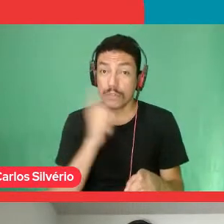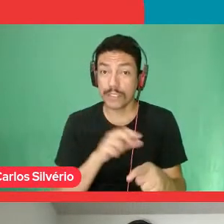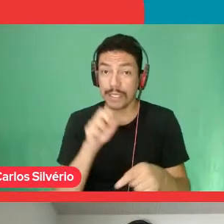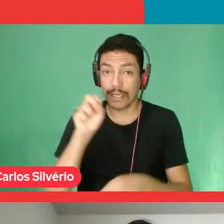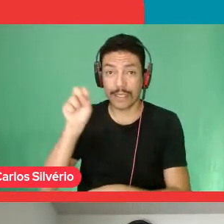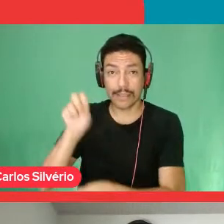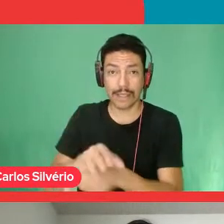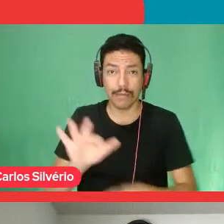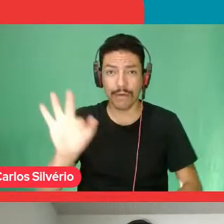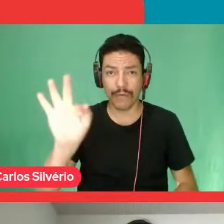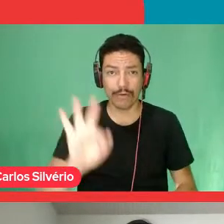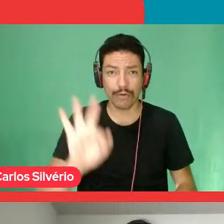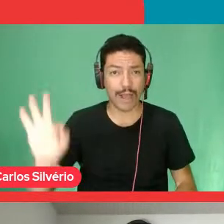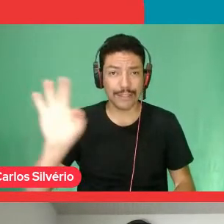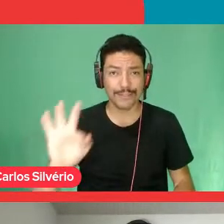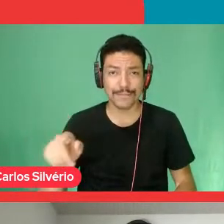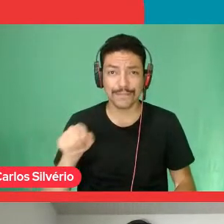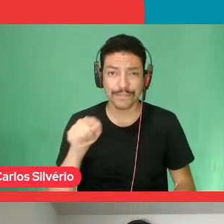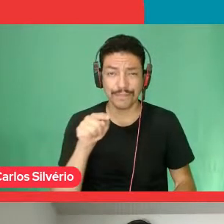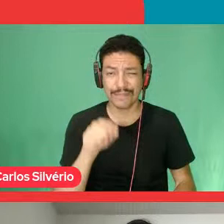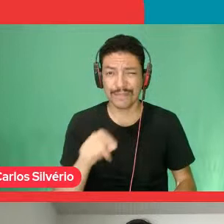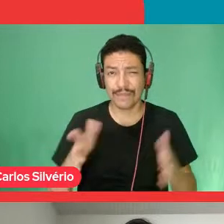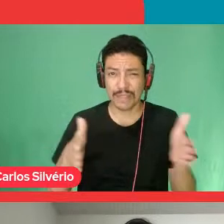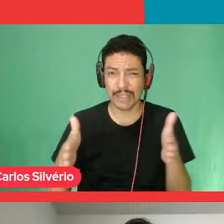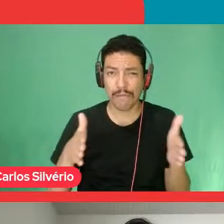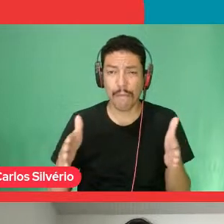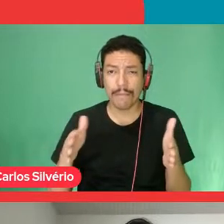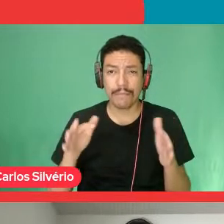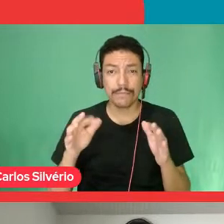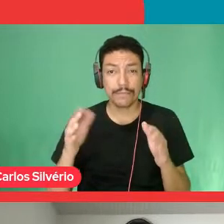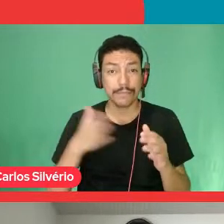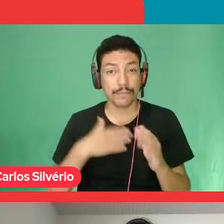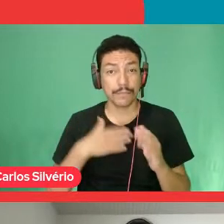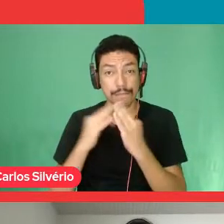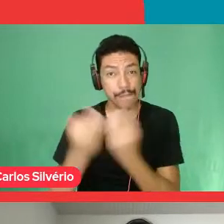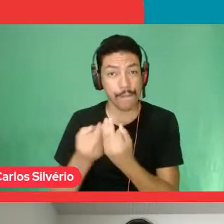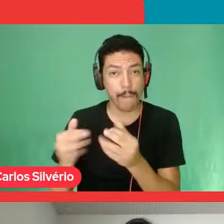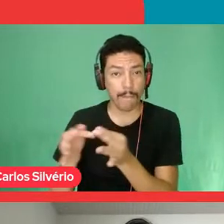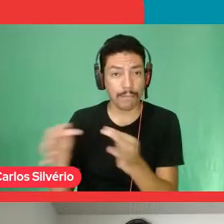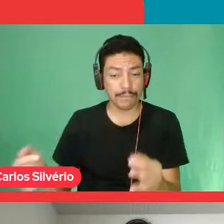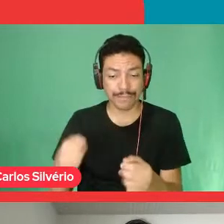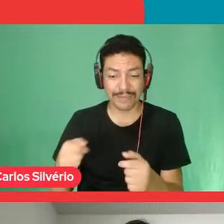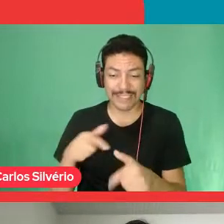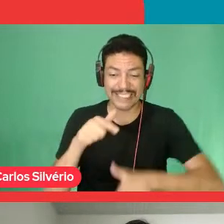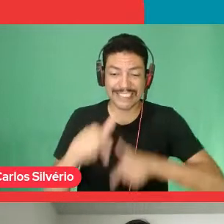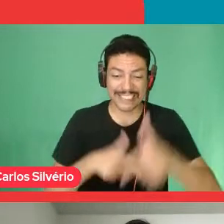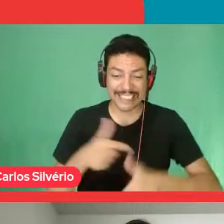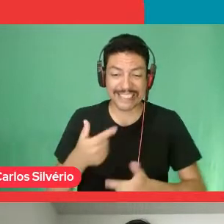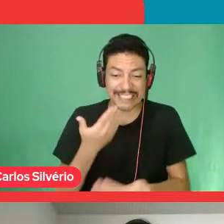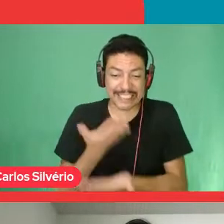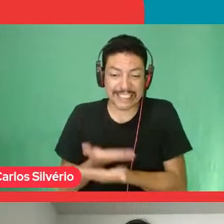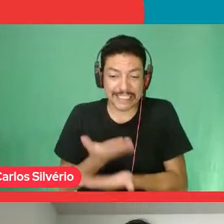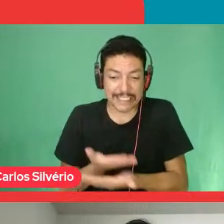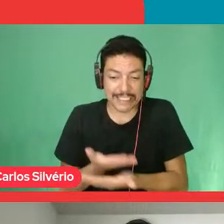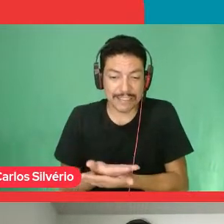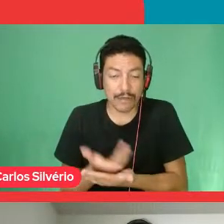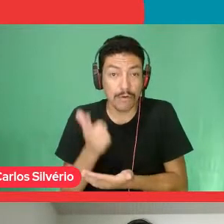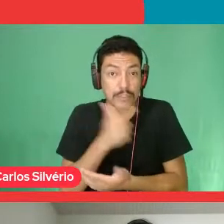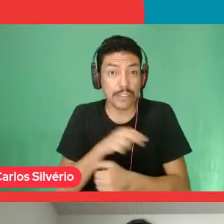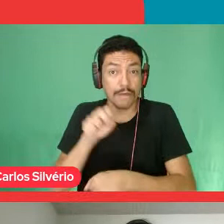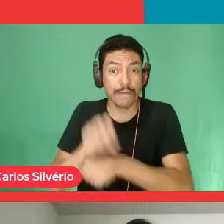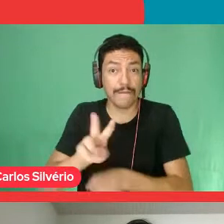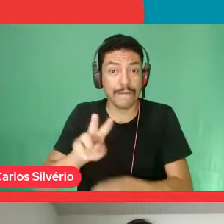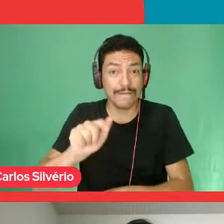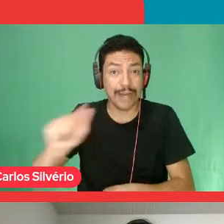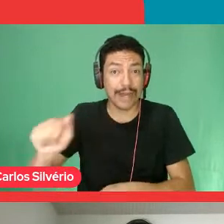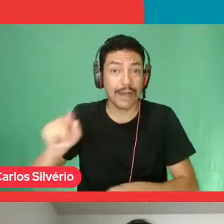faculdade. Nessa época, como eu disse, né, de uma família humilde, eu precisava trabalhar, precisava estudar. E aí eu consegui uma vaga numa faculdade